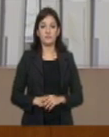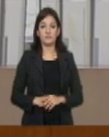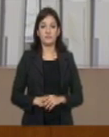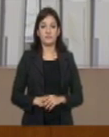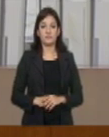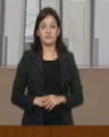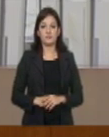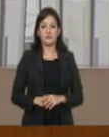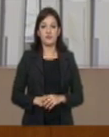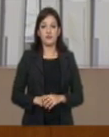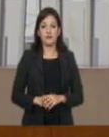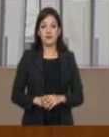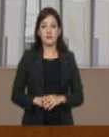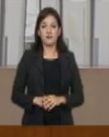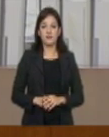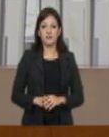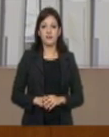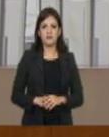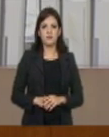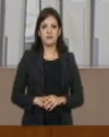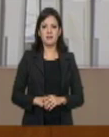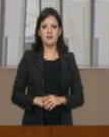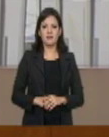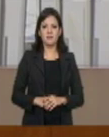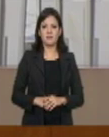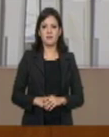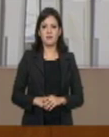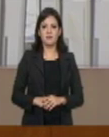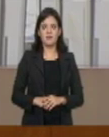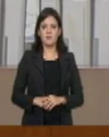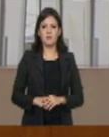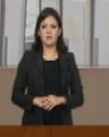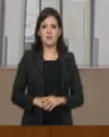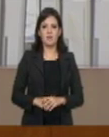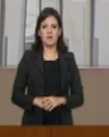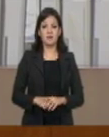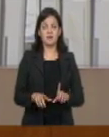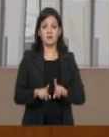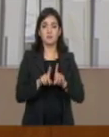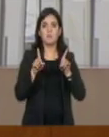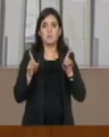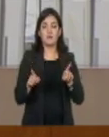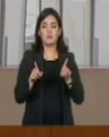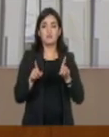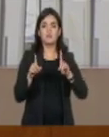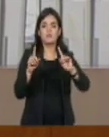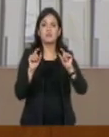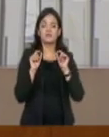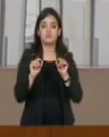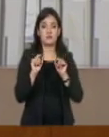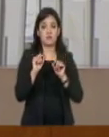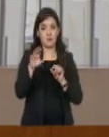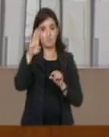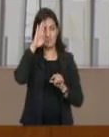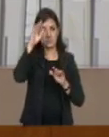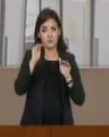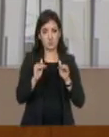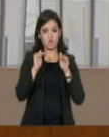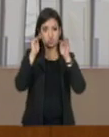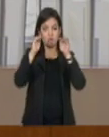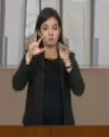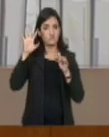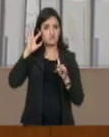Em que pese a estatura constitucional do Tribunal de Júri, de seus princípios basilares, em especial a soberania dos